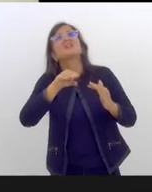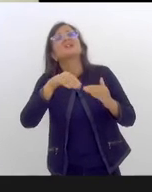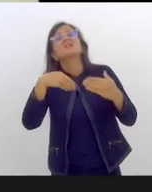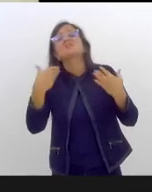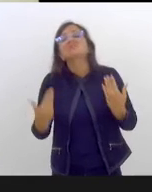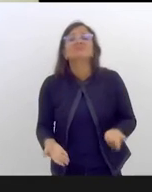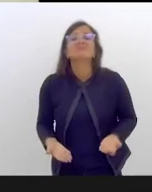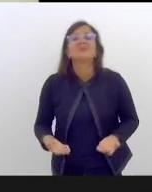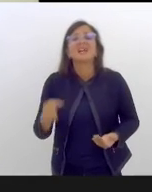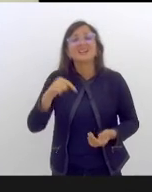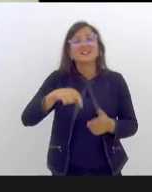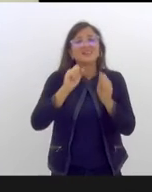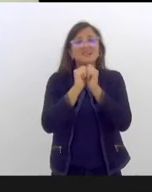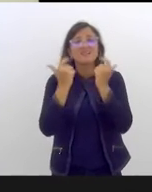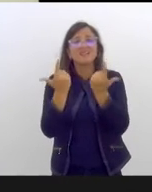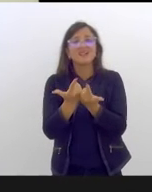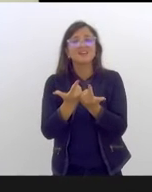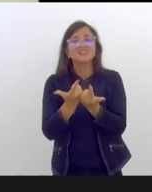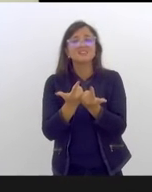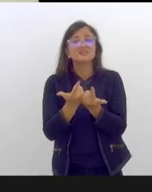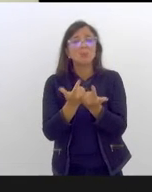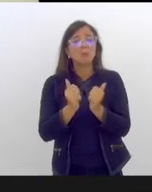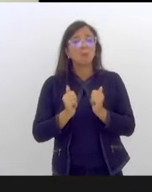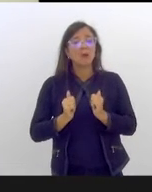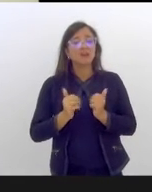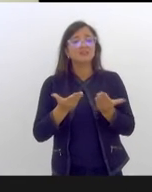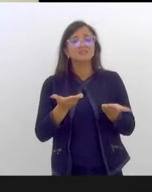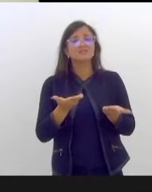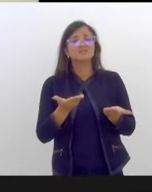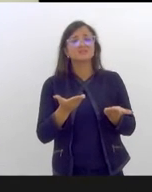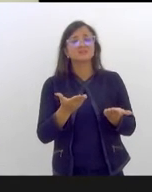na nossa casa na Assembleia Legislativa